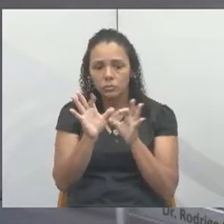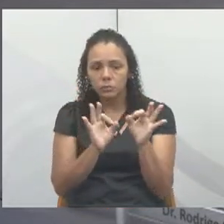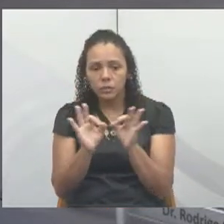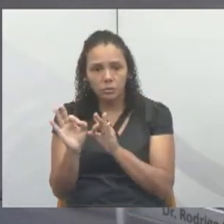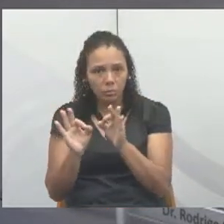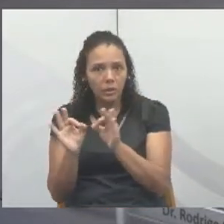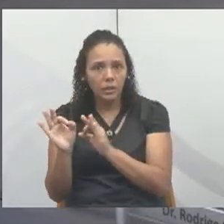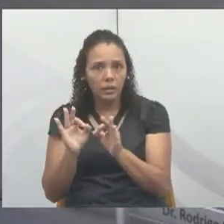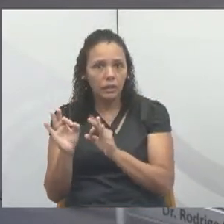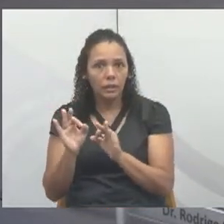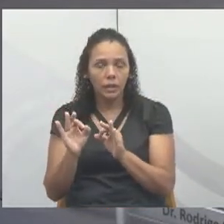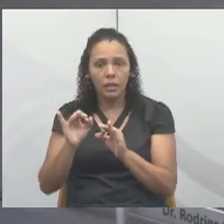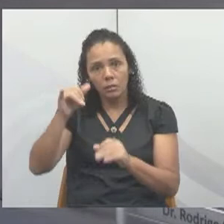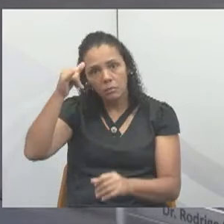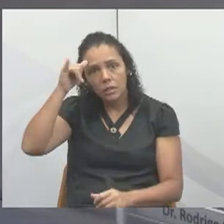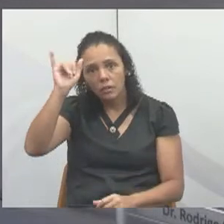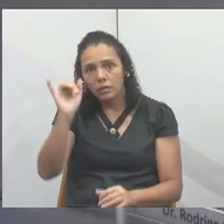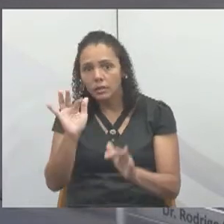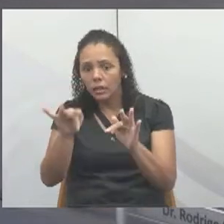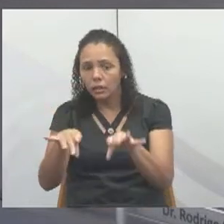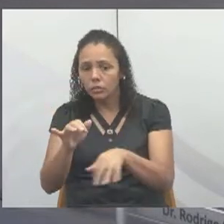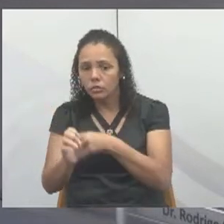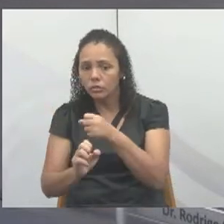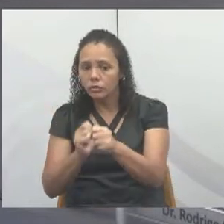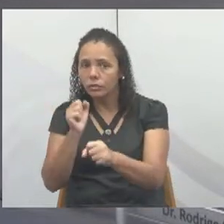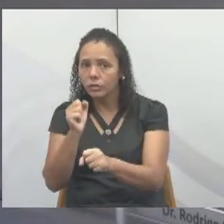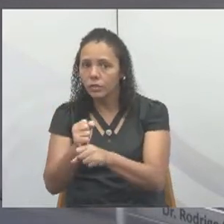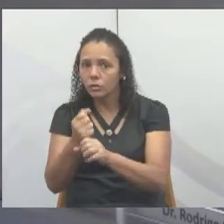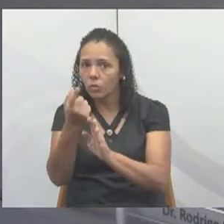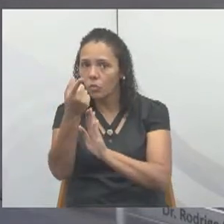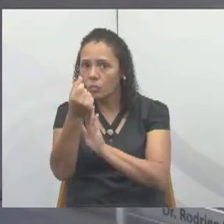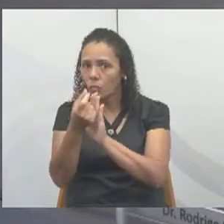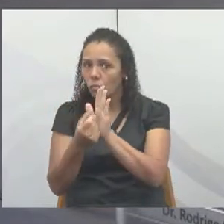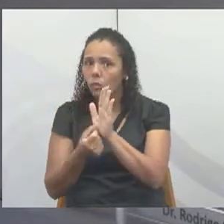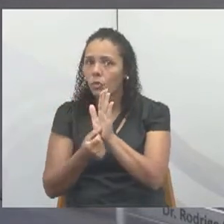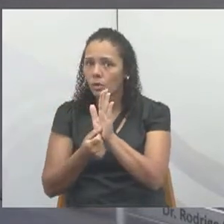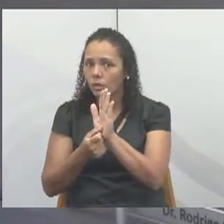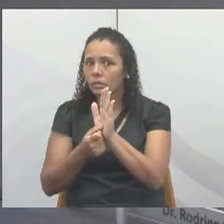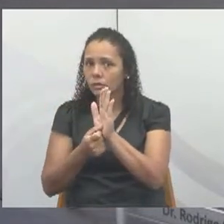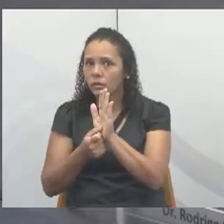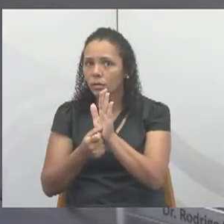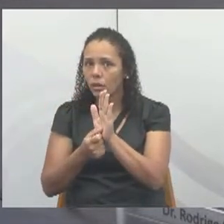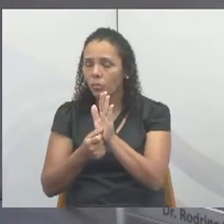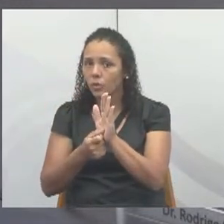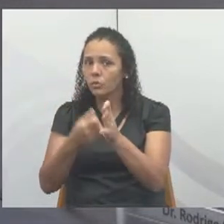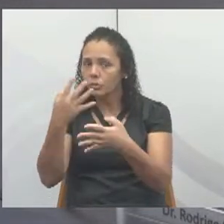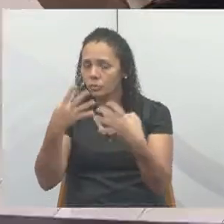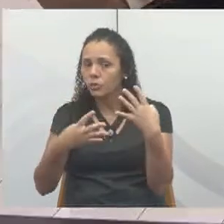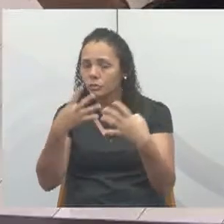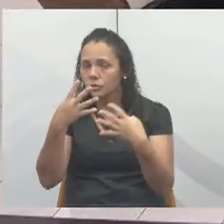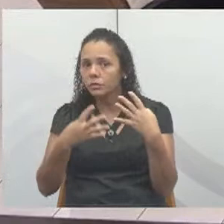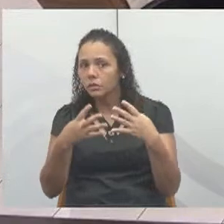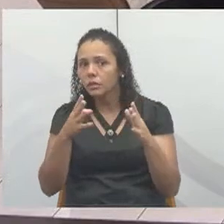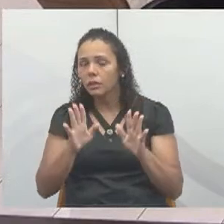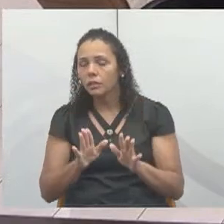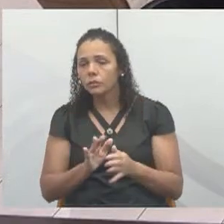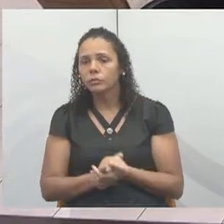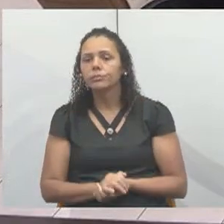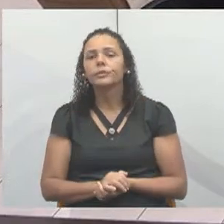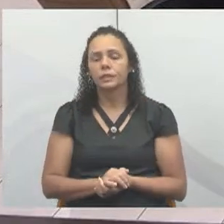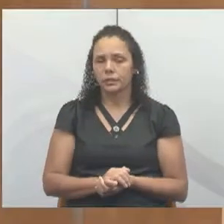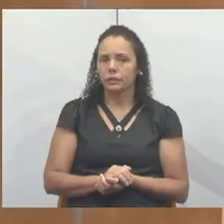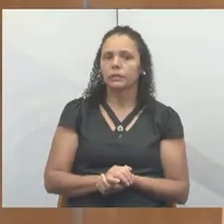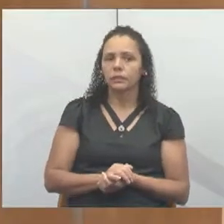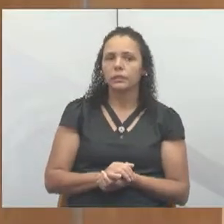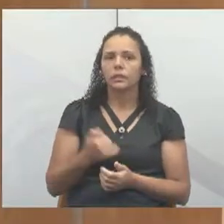para que não chegue o final do ano e a gente não tenha o orçamento para executar. É só isso. Não, isso pode ficar tranquilo que a gente precisa